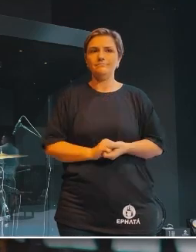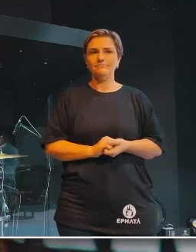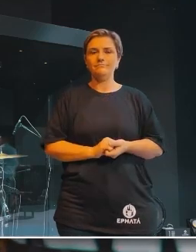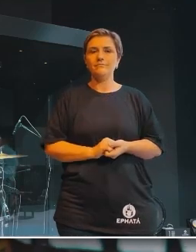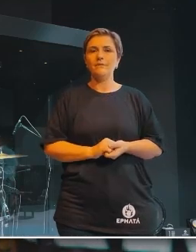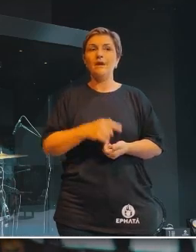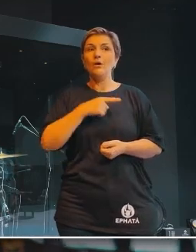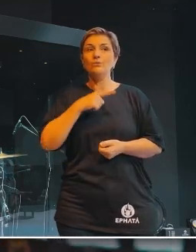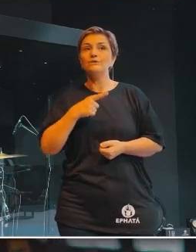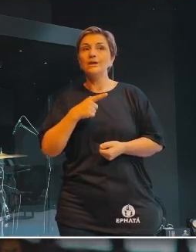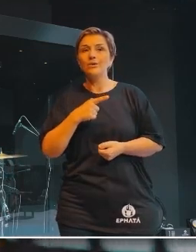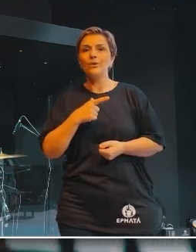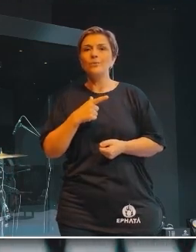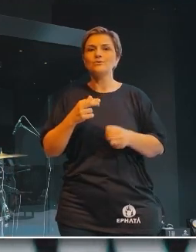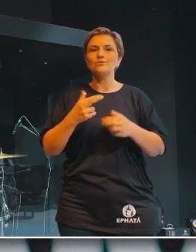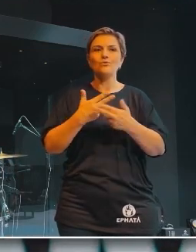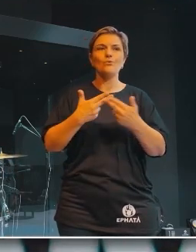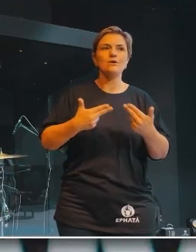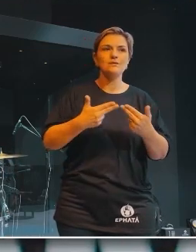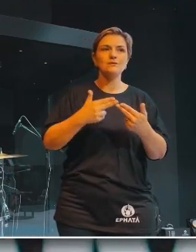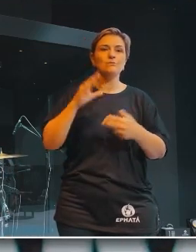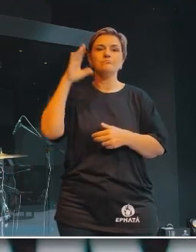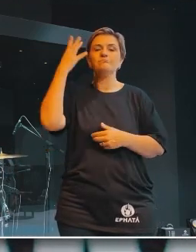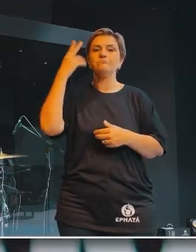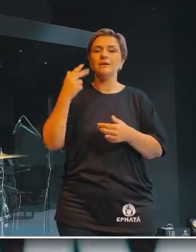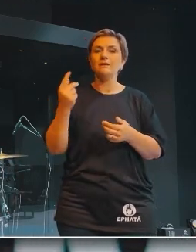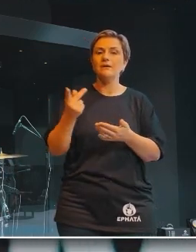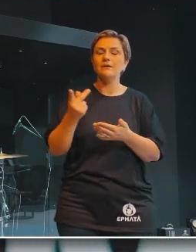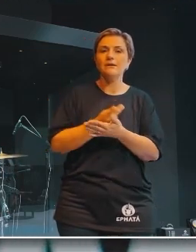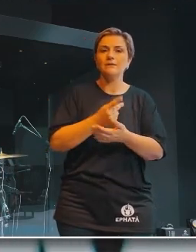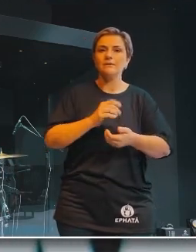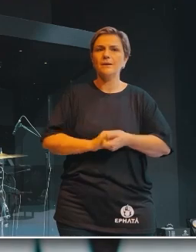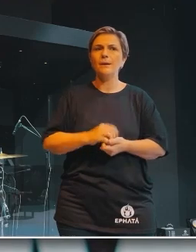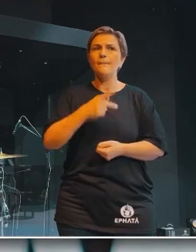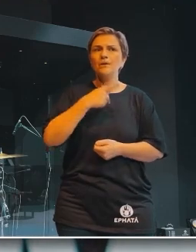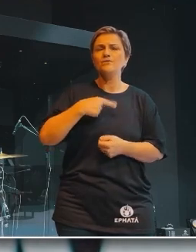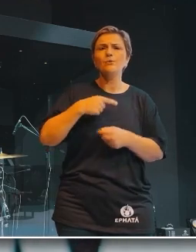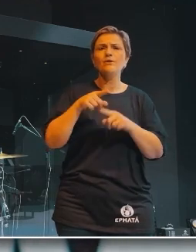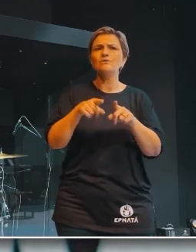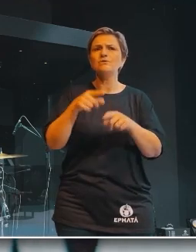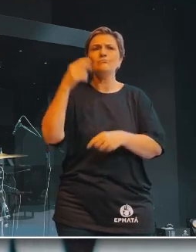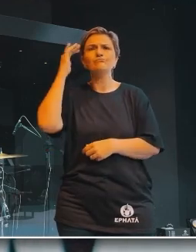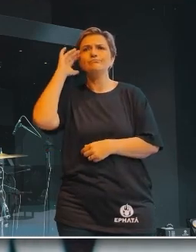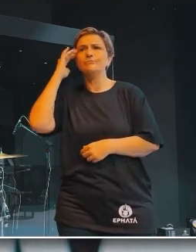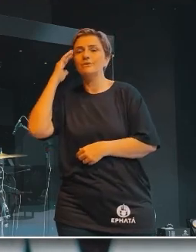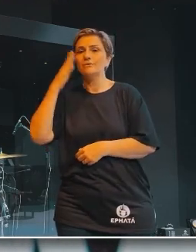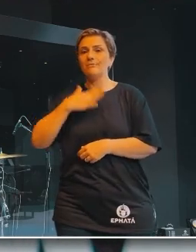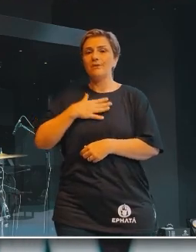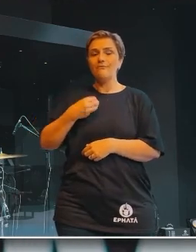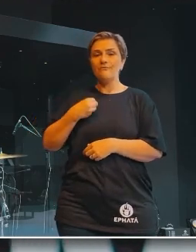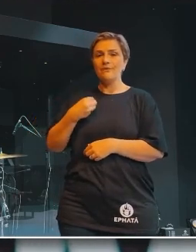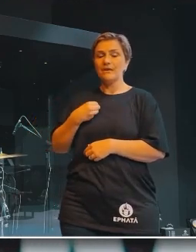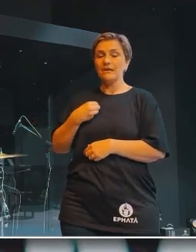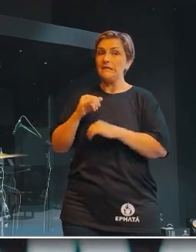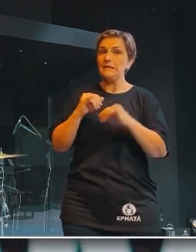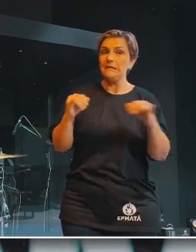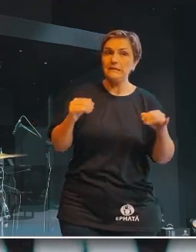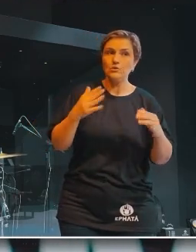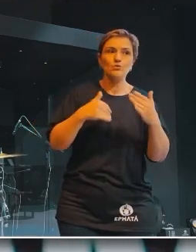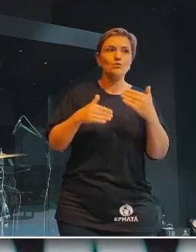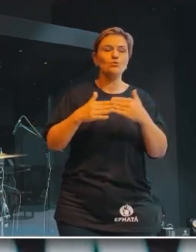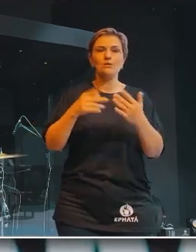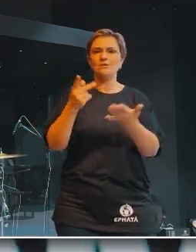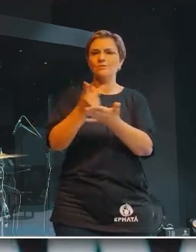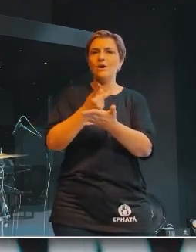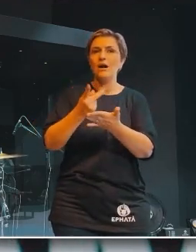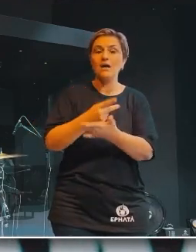Eu repito, não tem como dar errado. Pastor, mas o senhor não entendeu, está dando tudo errado na minha vida. Se está dando tudo errado na